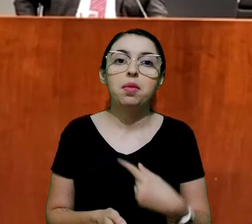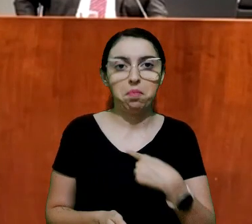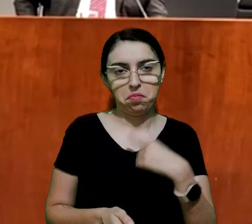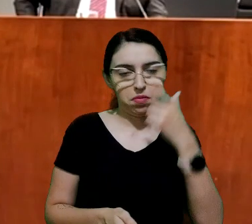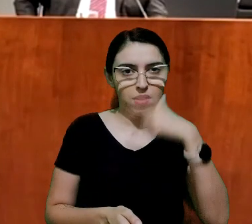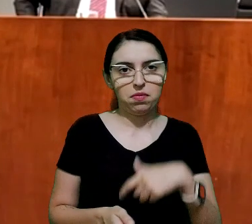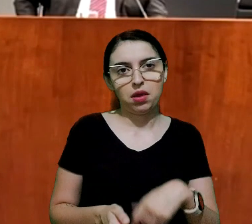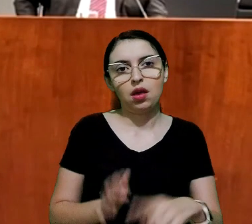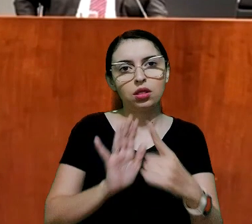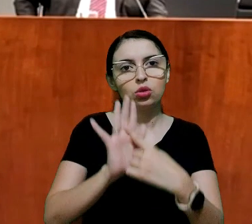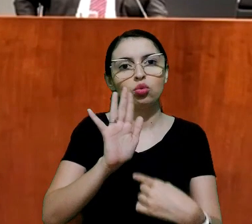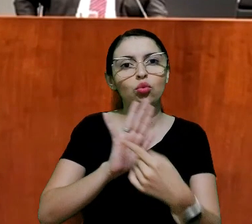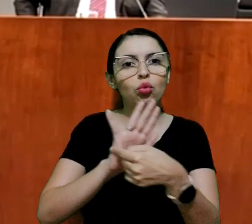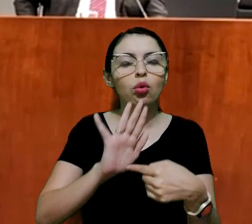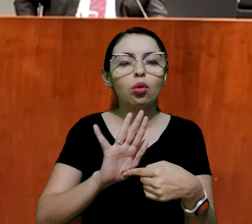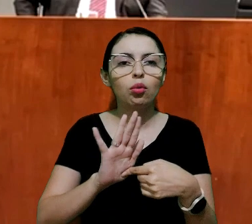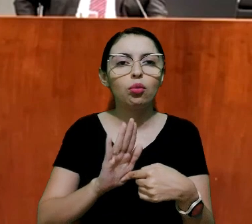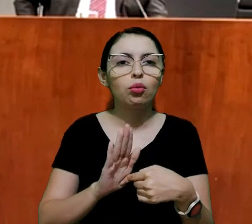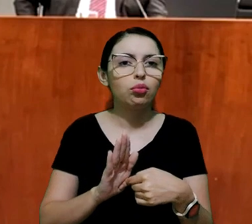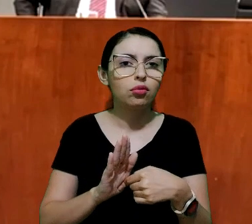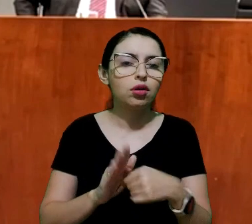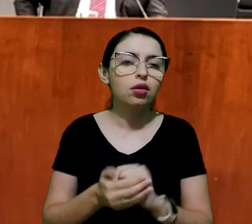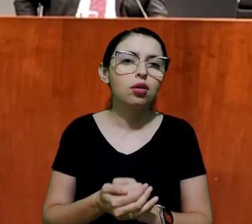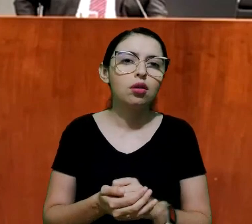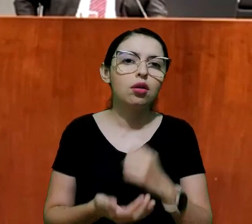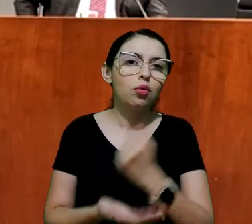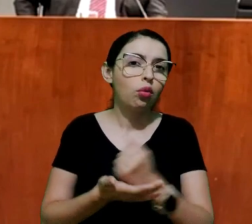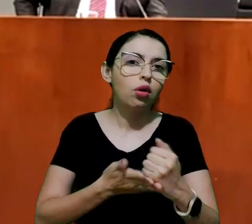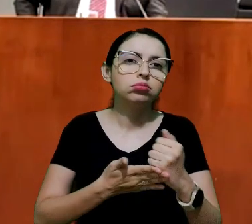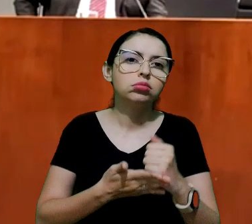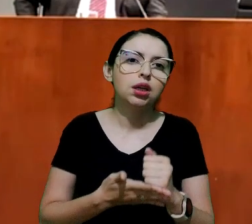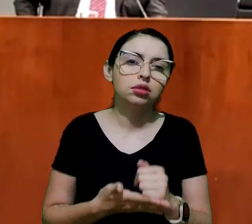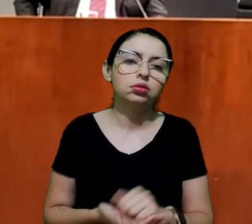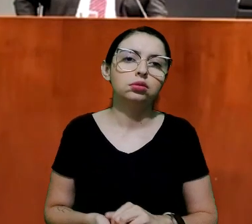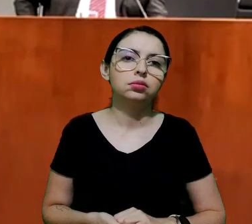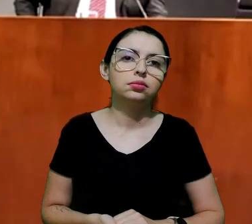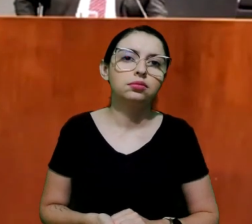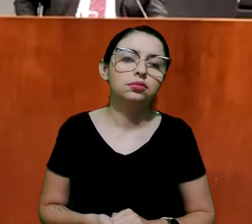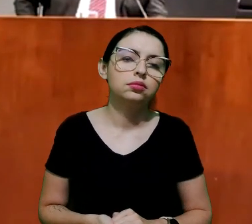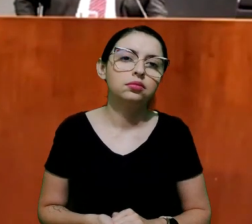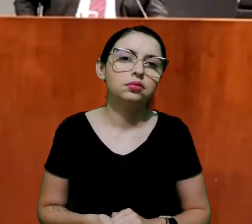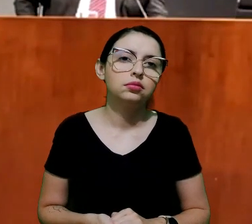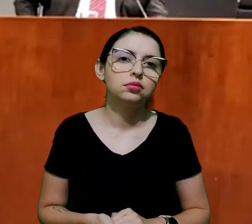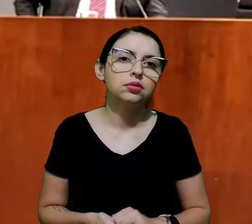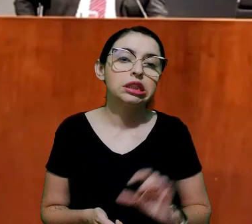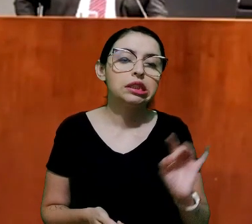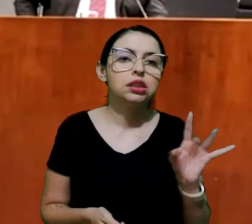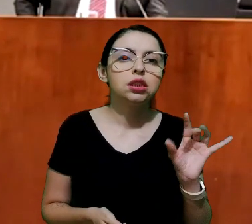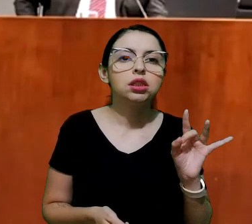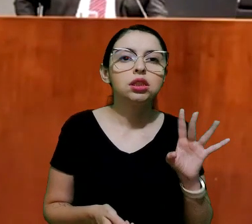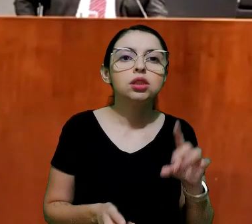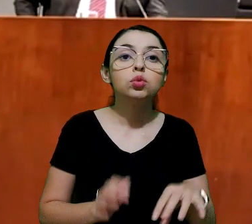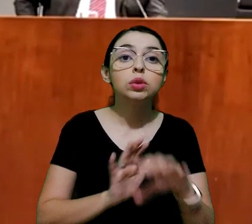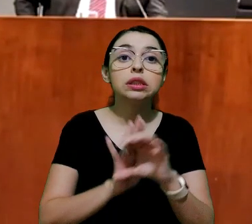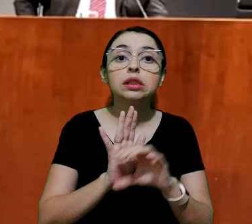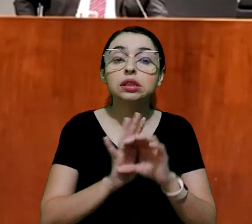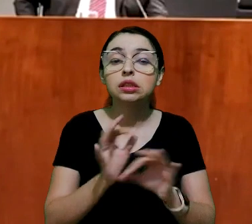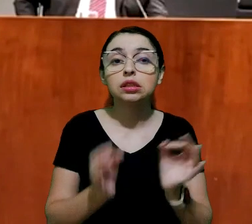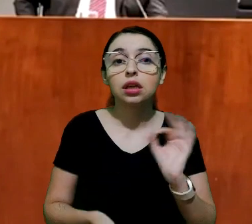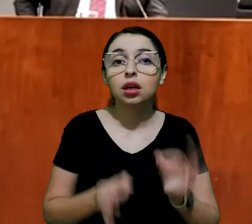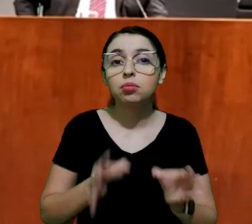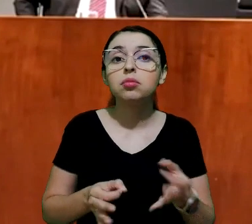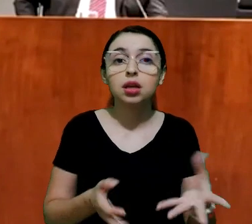nulo. É de se reconhecer como nulo um contrato assim. Se o sistema aceitar isso, ele